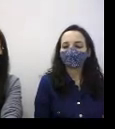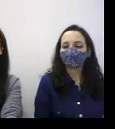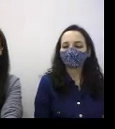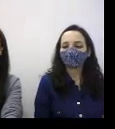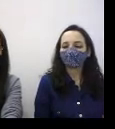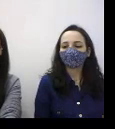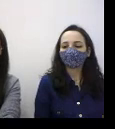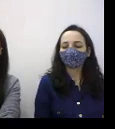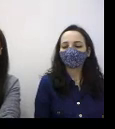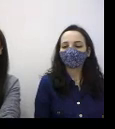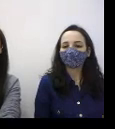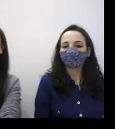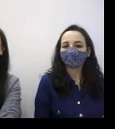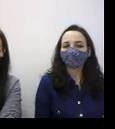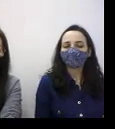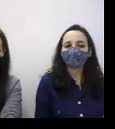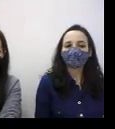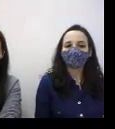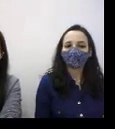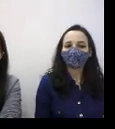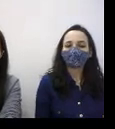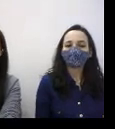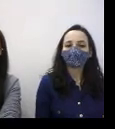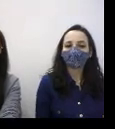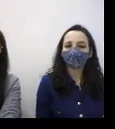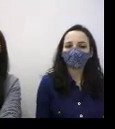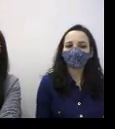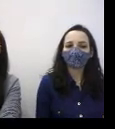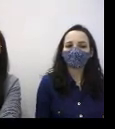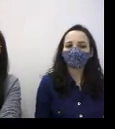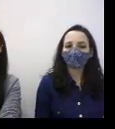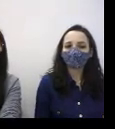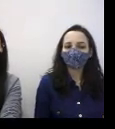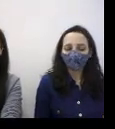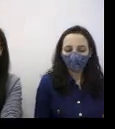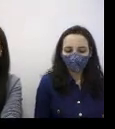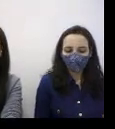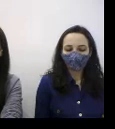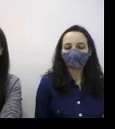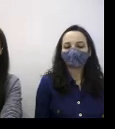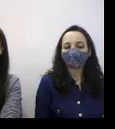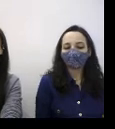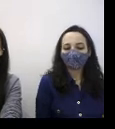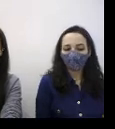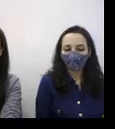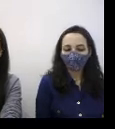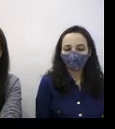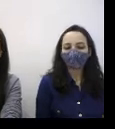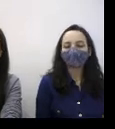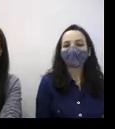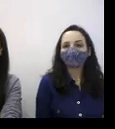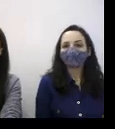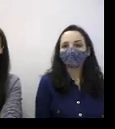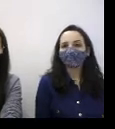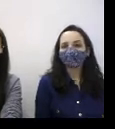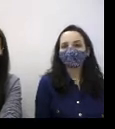Comparar-se com outras pessoas é um processo natural, é um processo que ocorre, né, com todas as